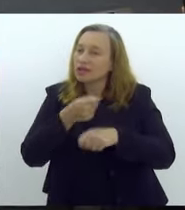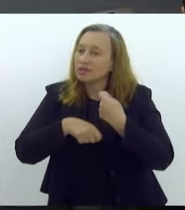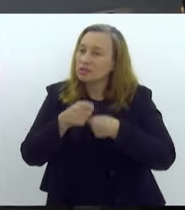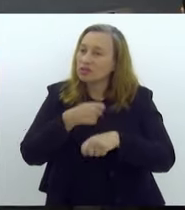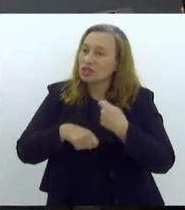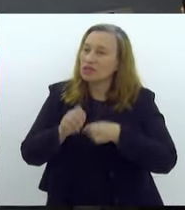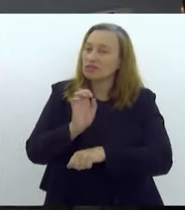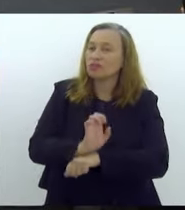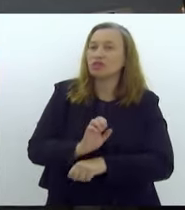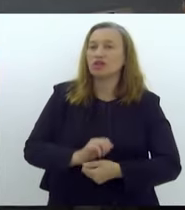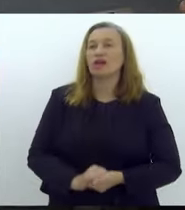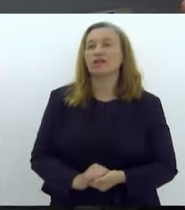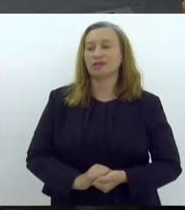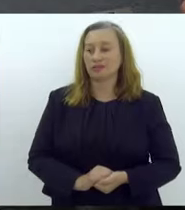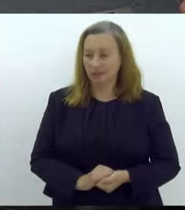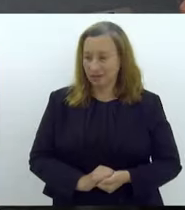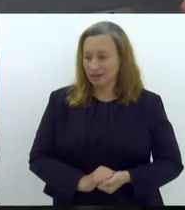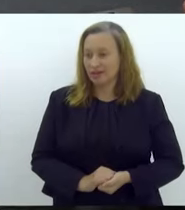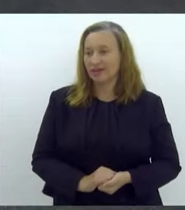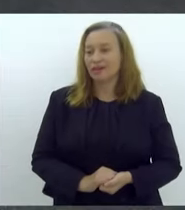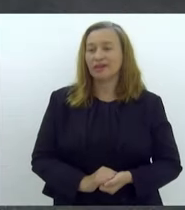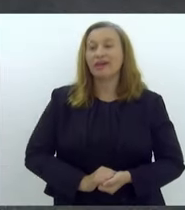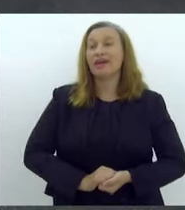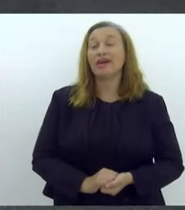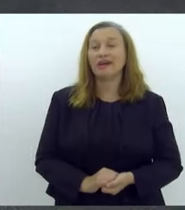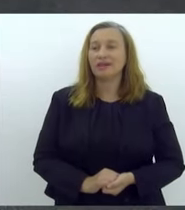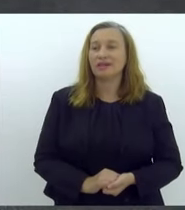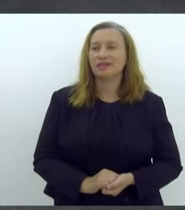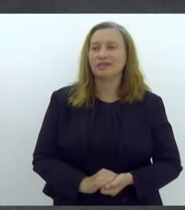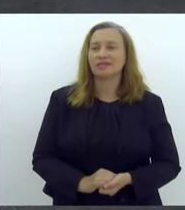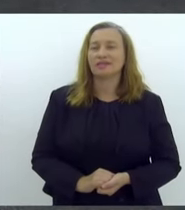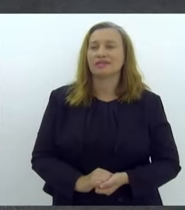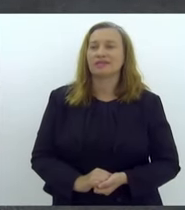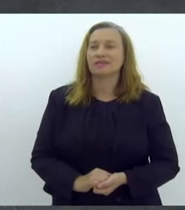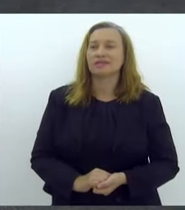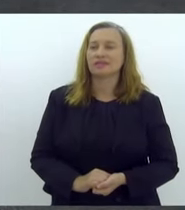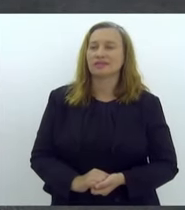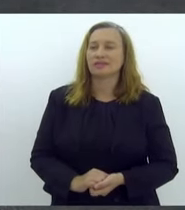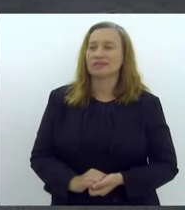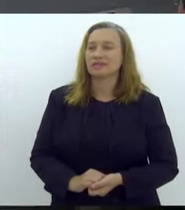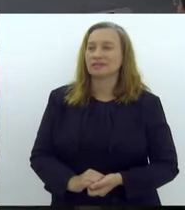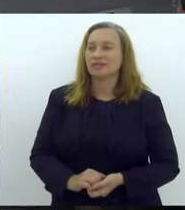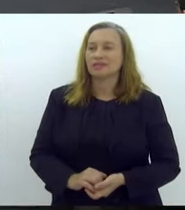Veja, Vossa Excelência, como eu fui sintético, eu mesmo me surpreendo às vezes.